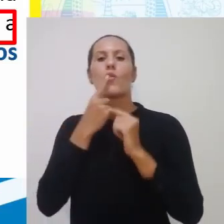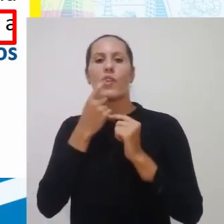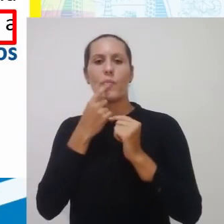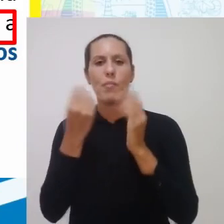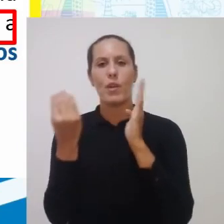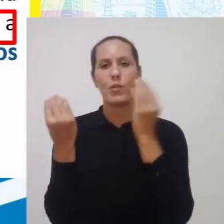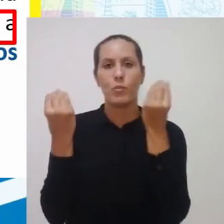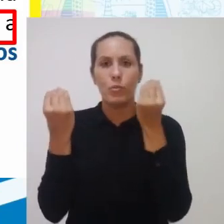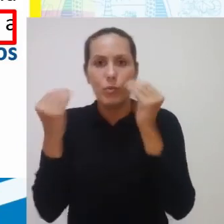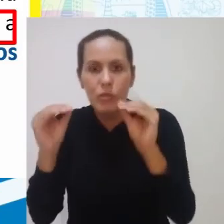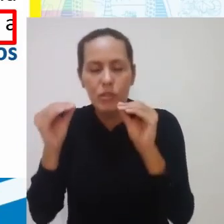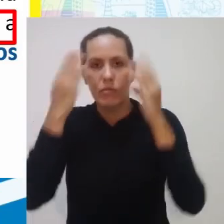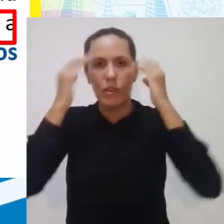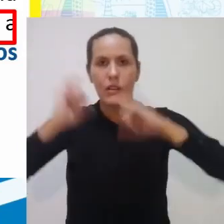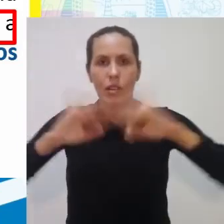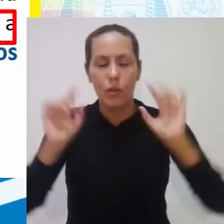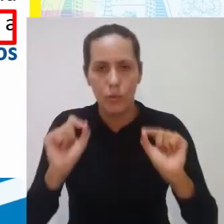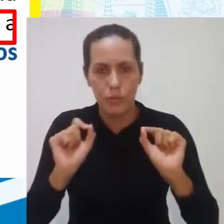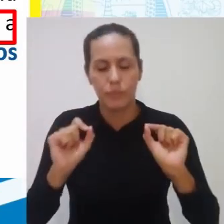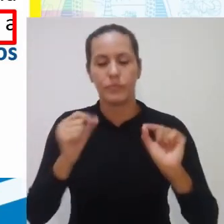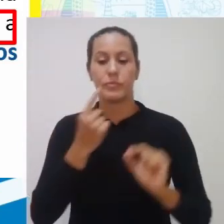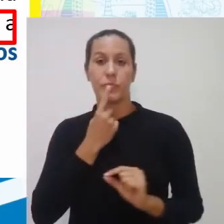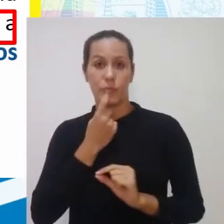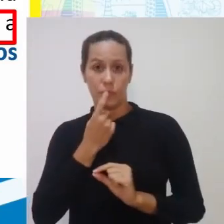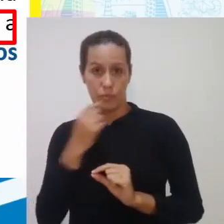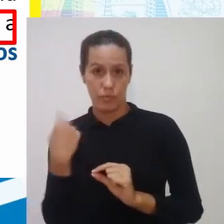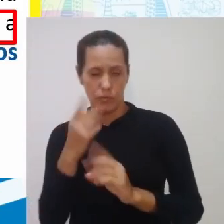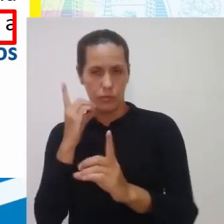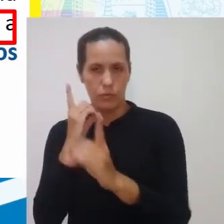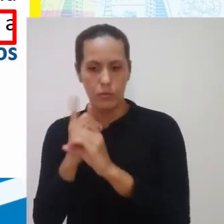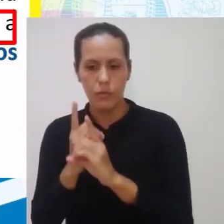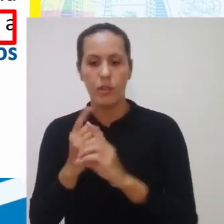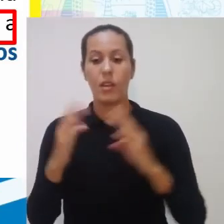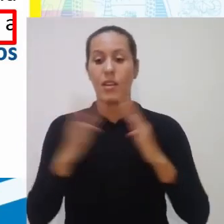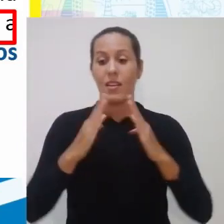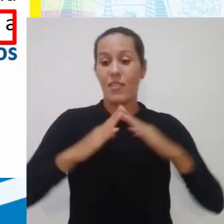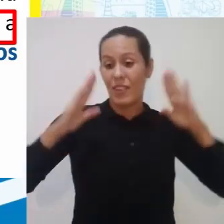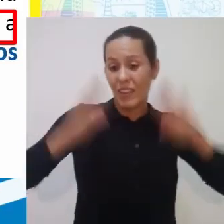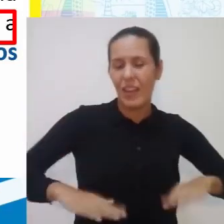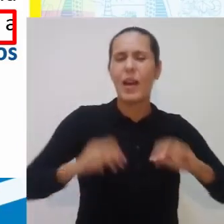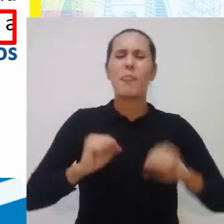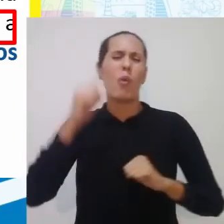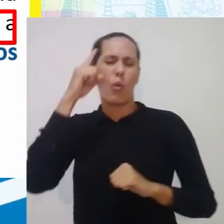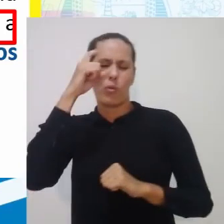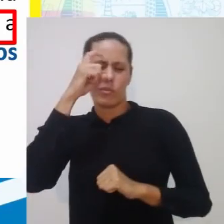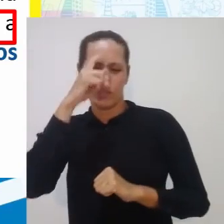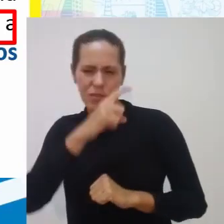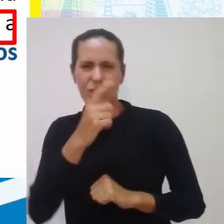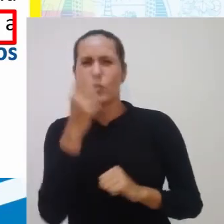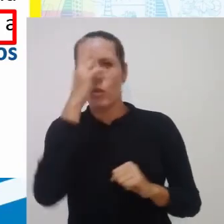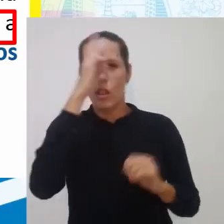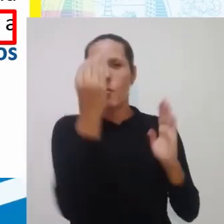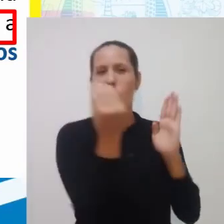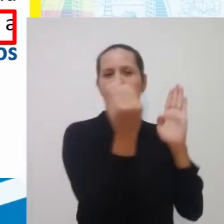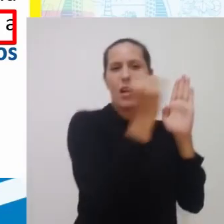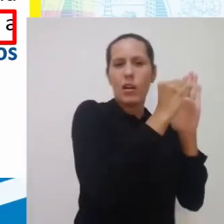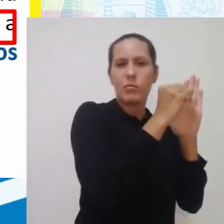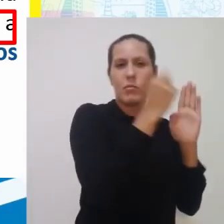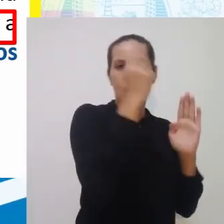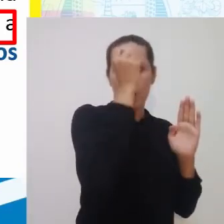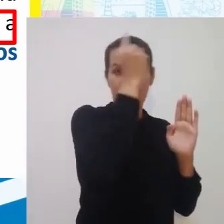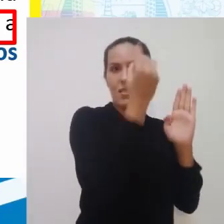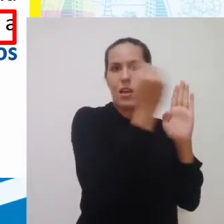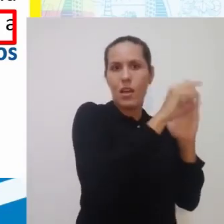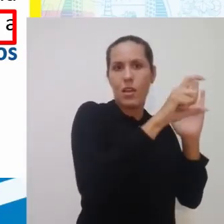em vermelho. Vai aparecer para vocês agora. Então, olha só, em vermelho a gente tem ficar em casa pode ser difícil, que foi